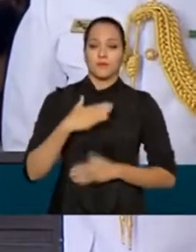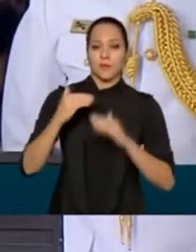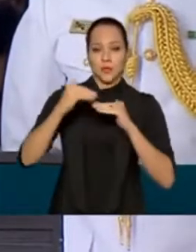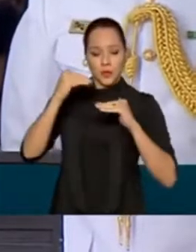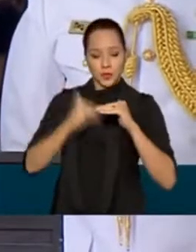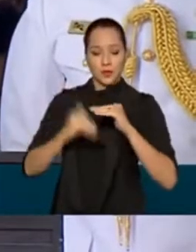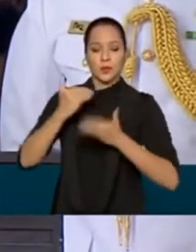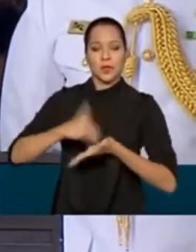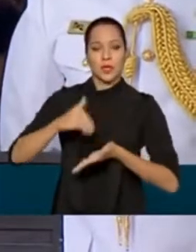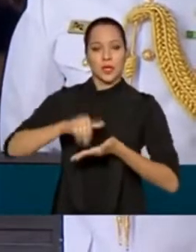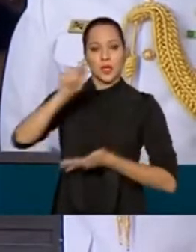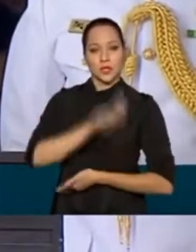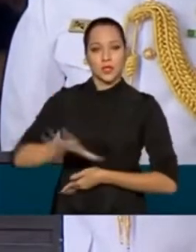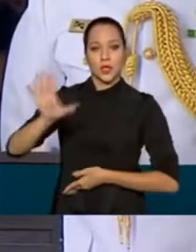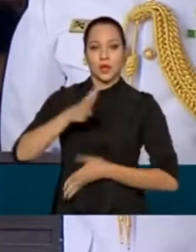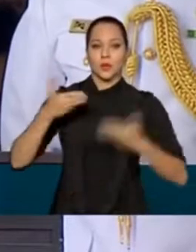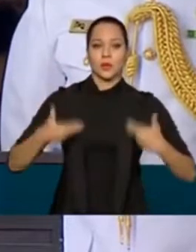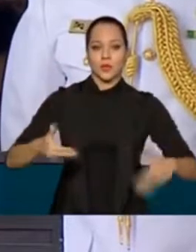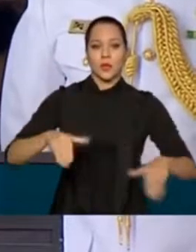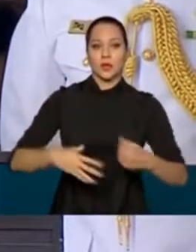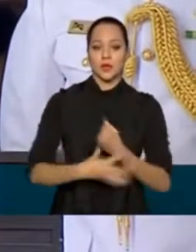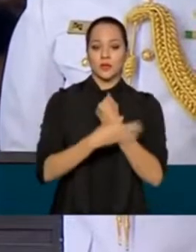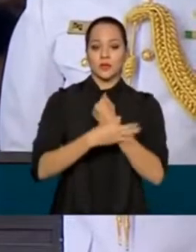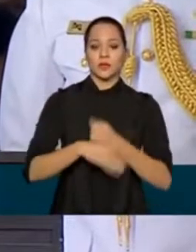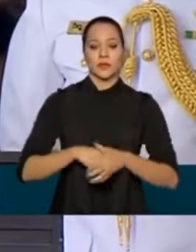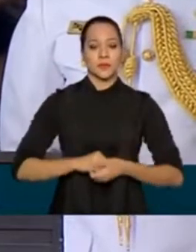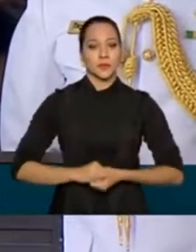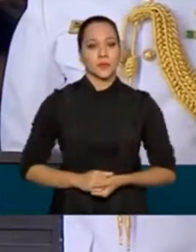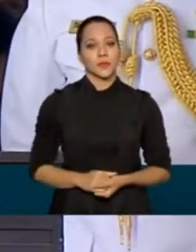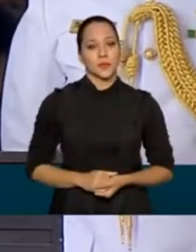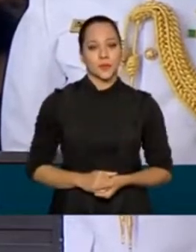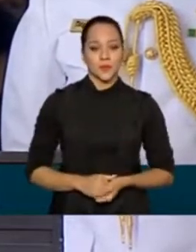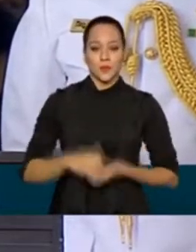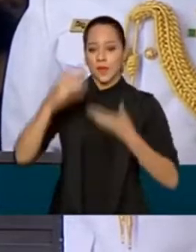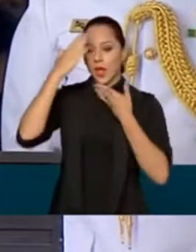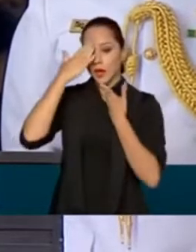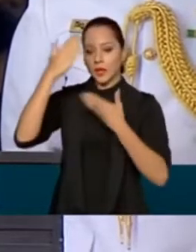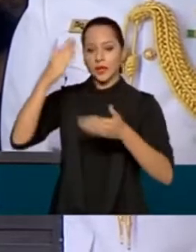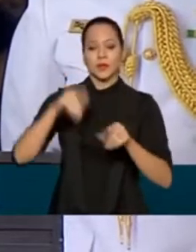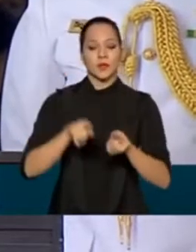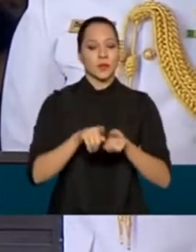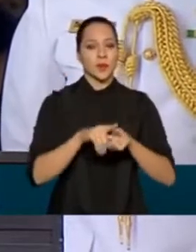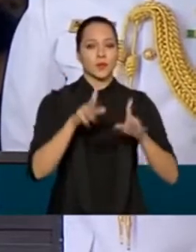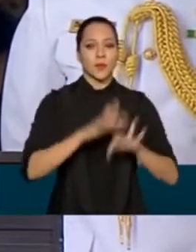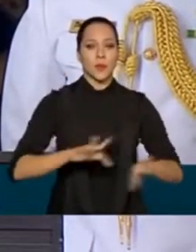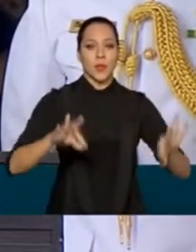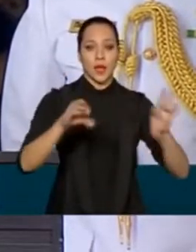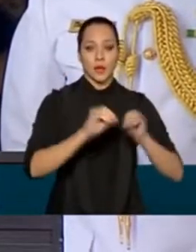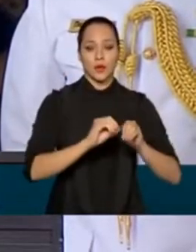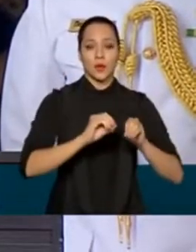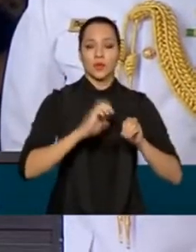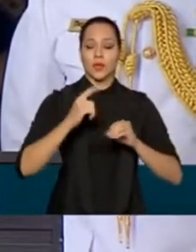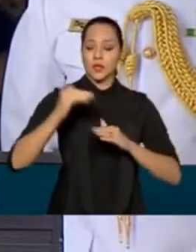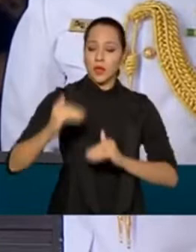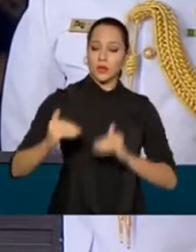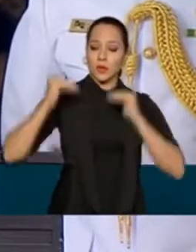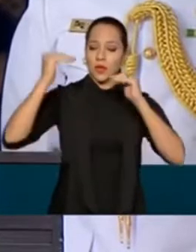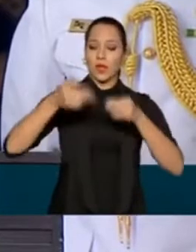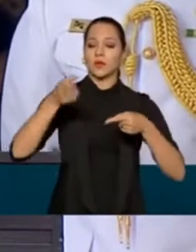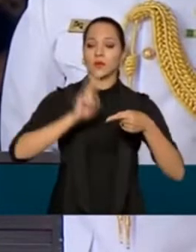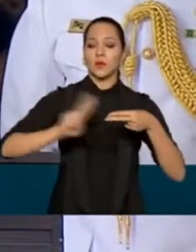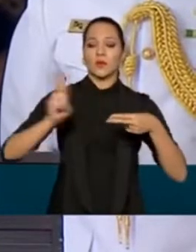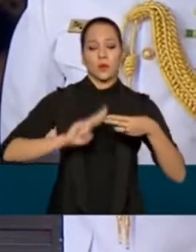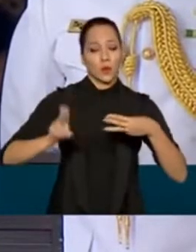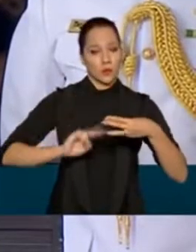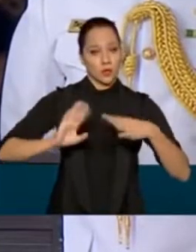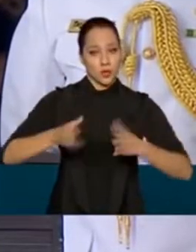como secretário-geral do Ministério da Defesa. Agradeço ainda a todas as insignes autoridades já nominadas